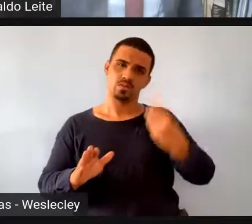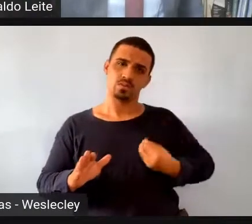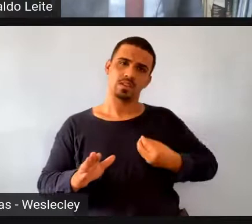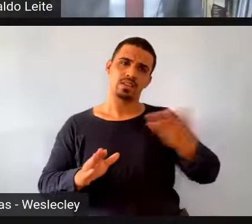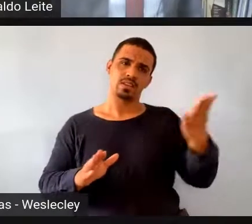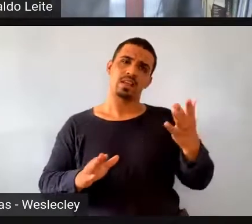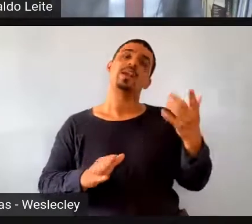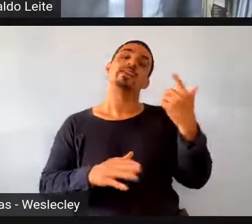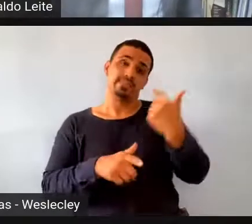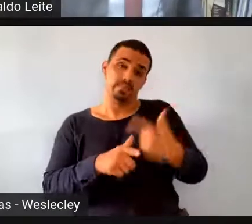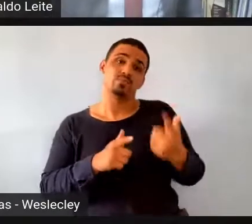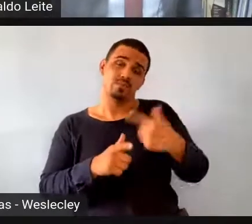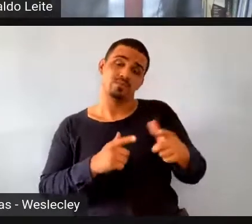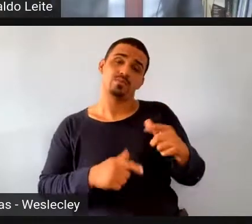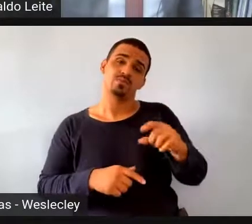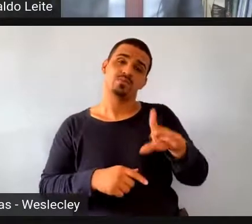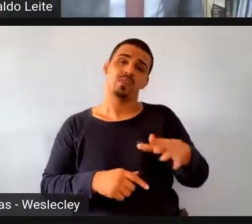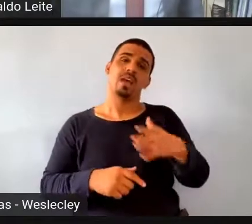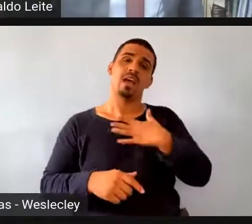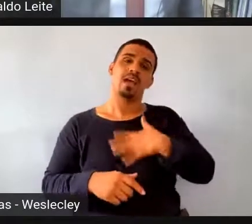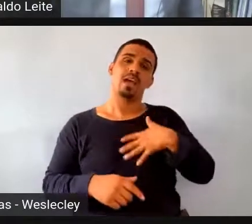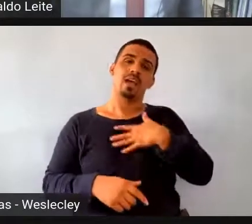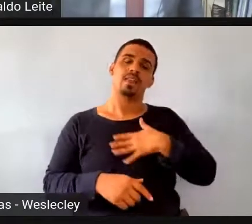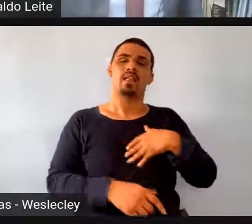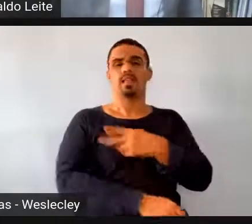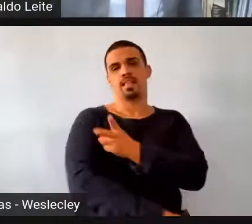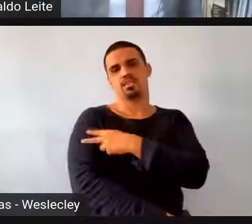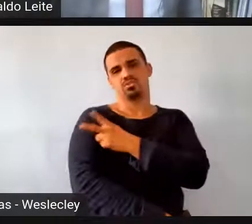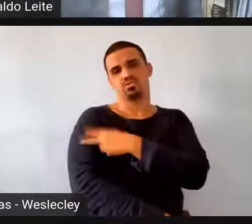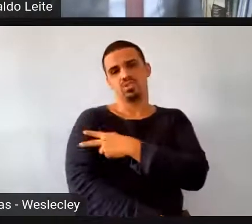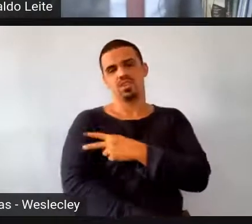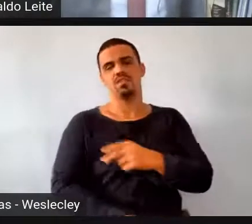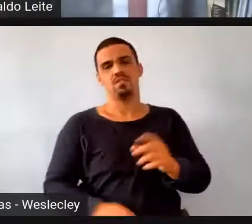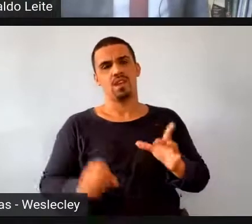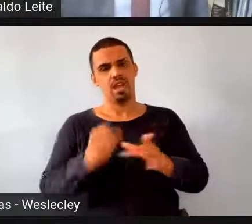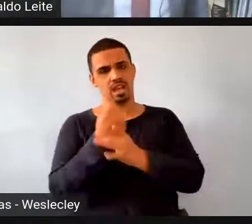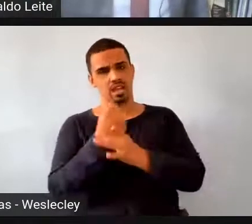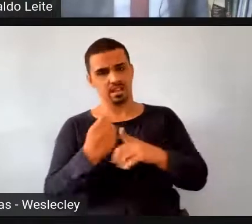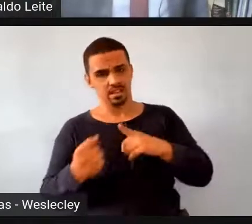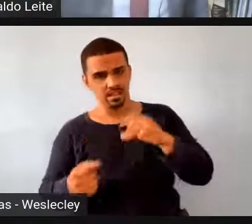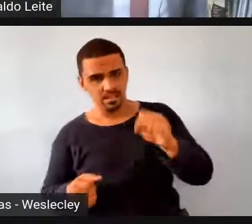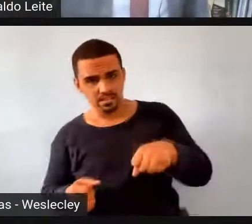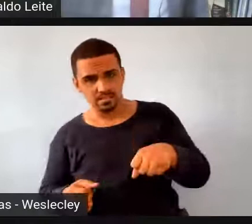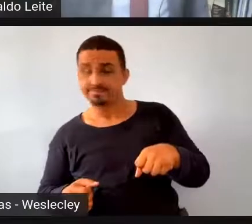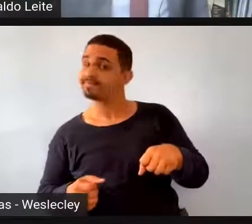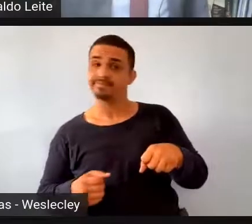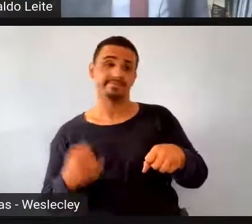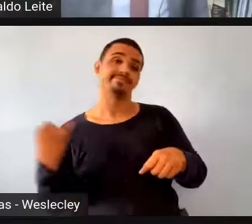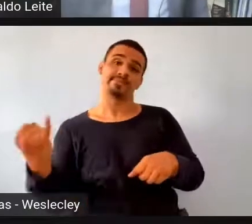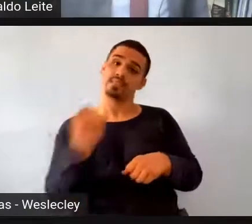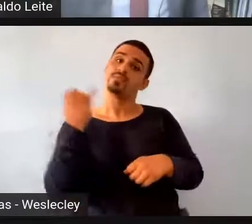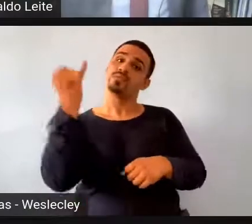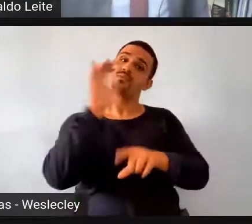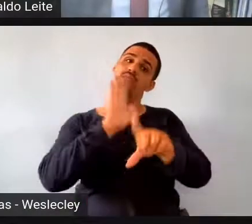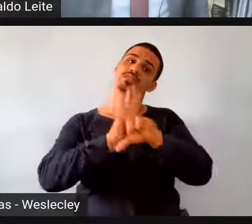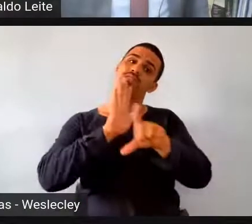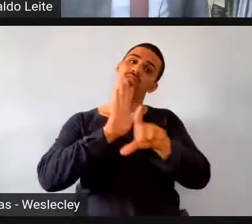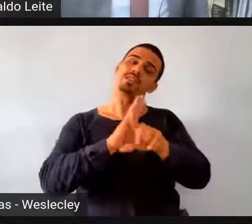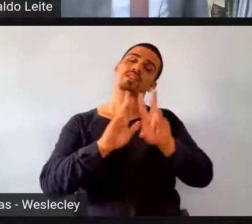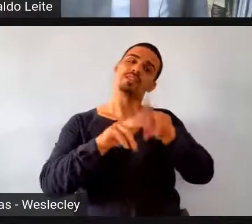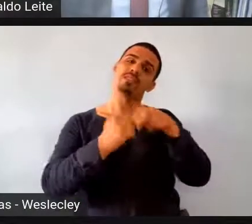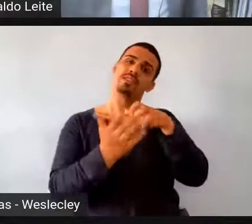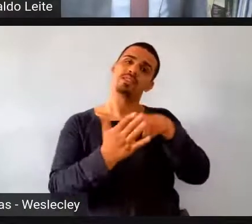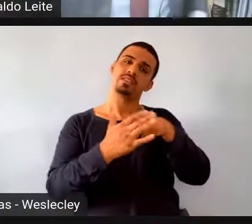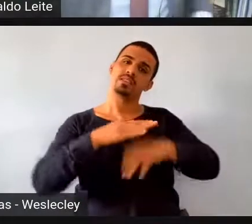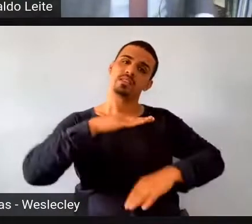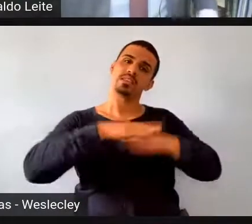seu patrão e você está garantido. É muito importante que as leis imponham pulverização da fonte, limitando